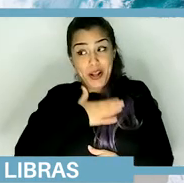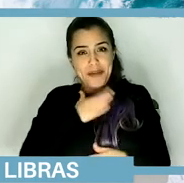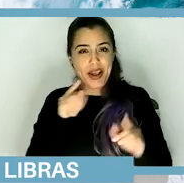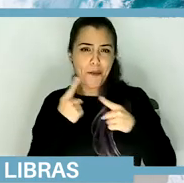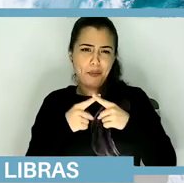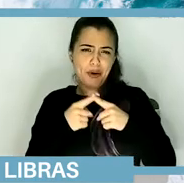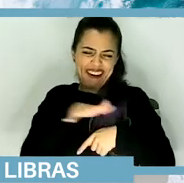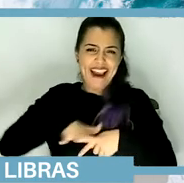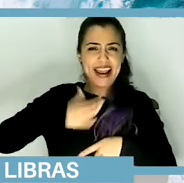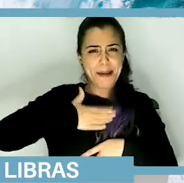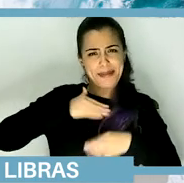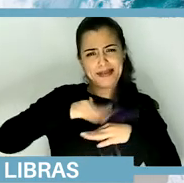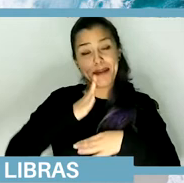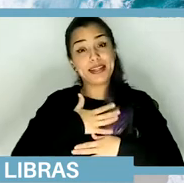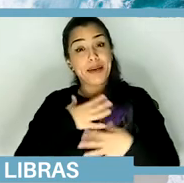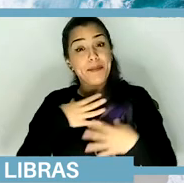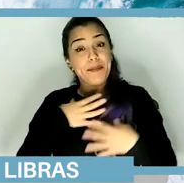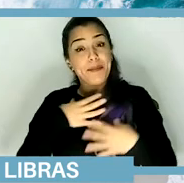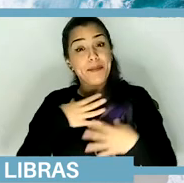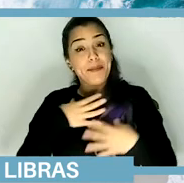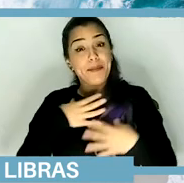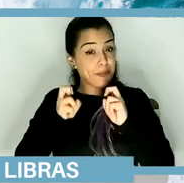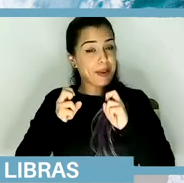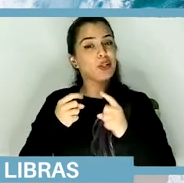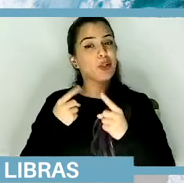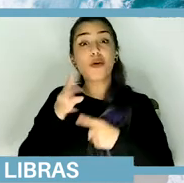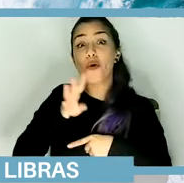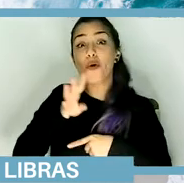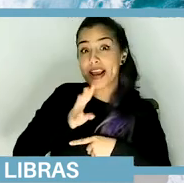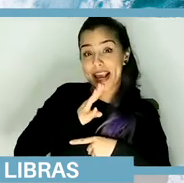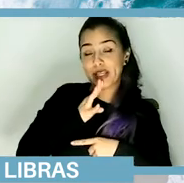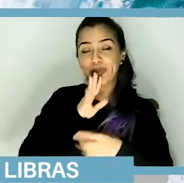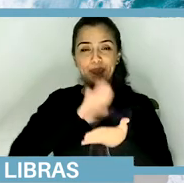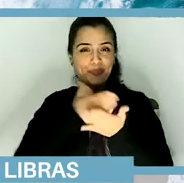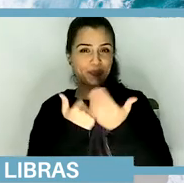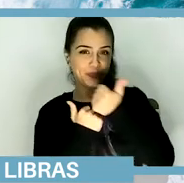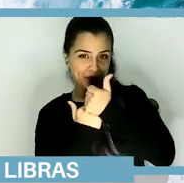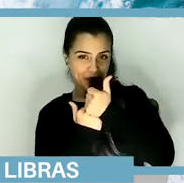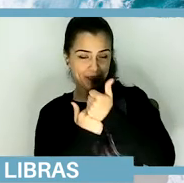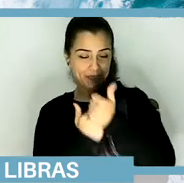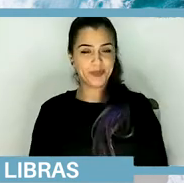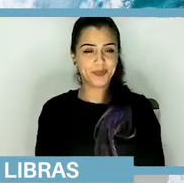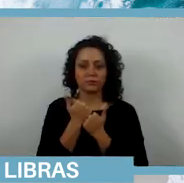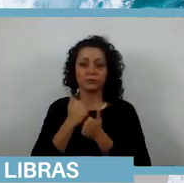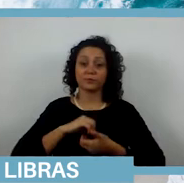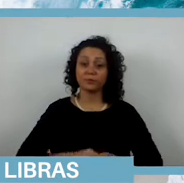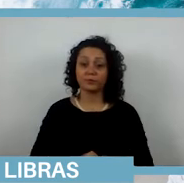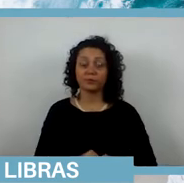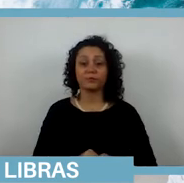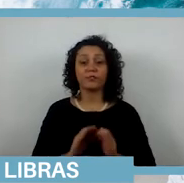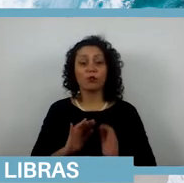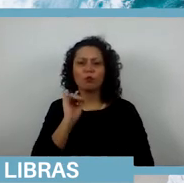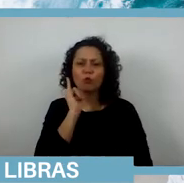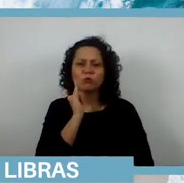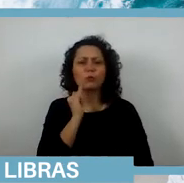eu tenho conversando com todo mundo que eu conheço também empreende então vou contar um pouquinho para